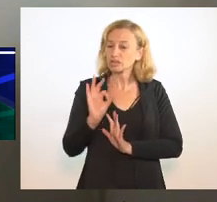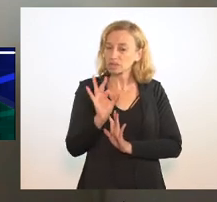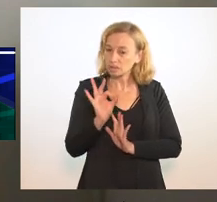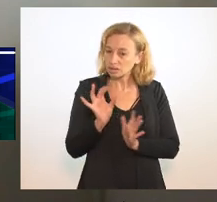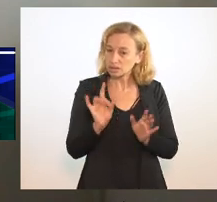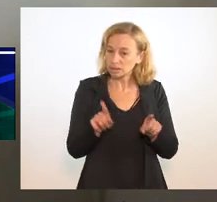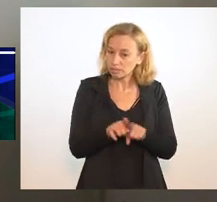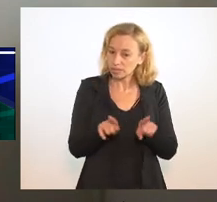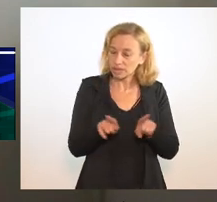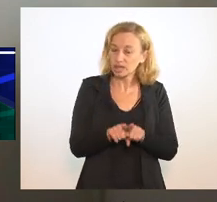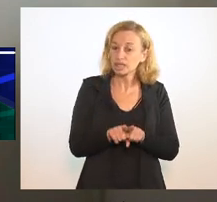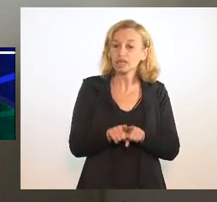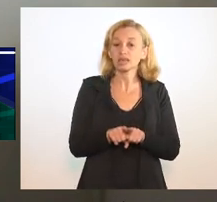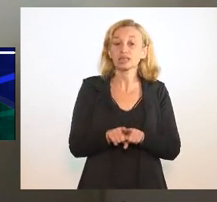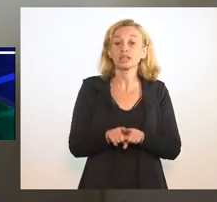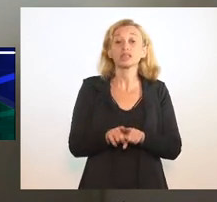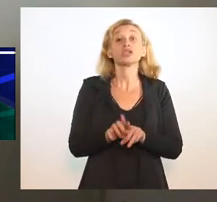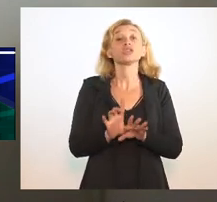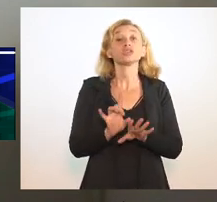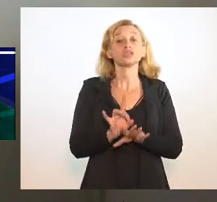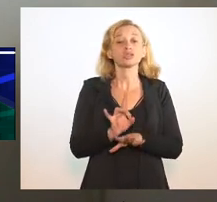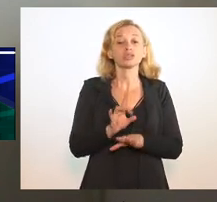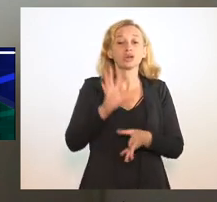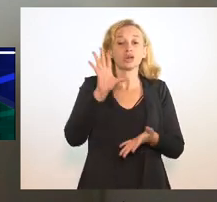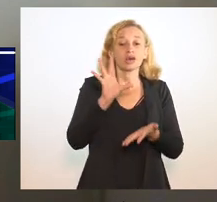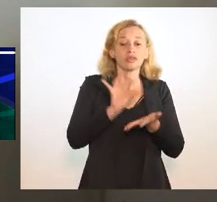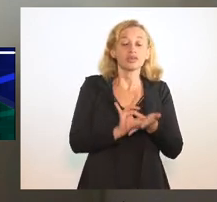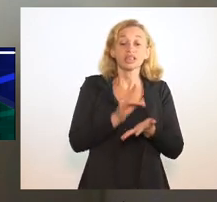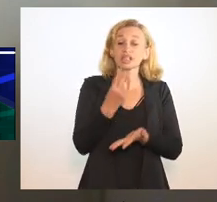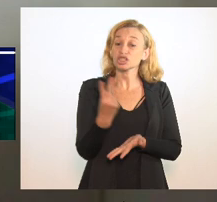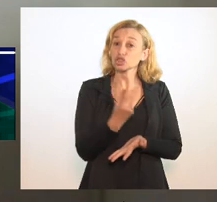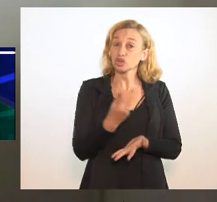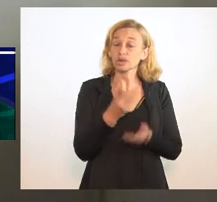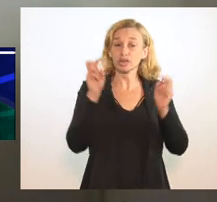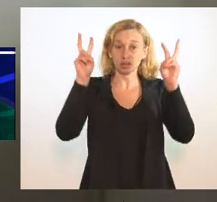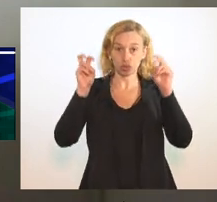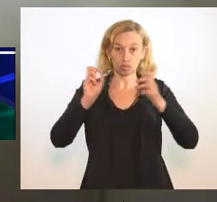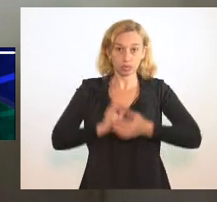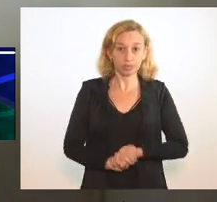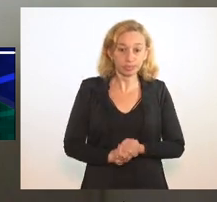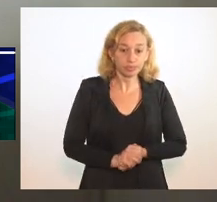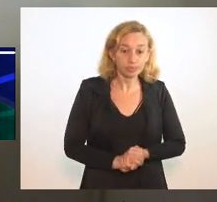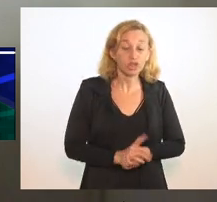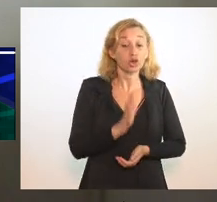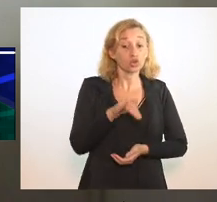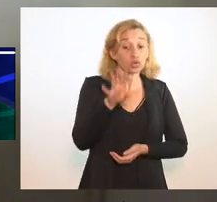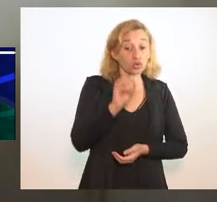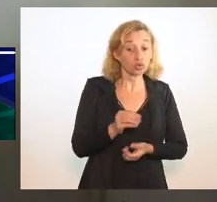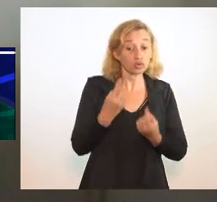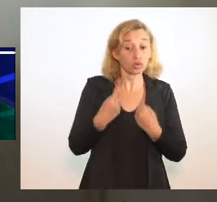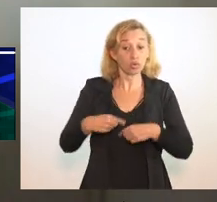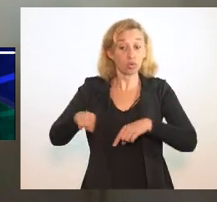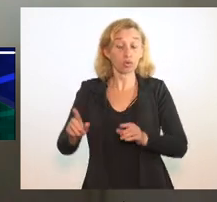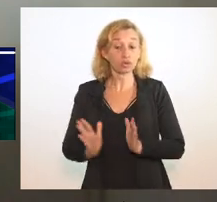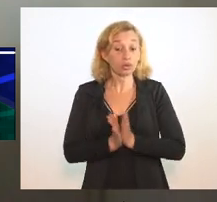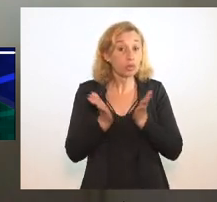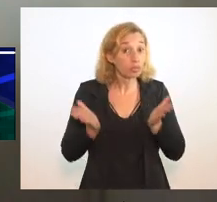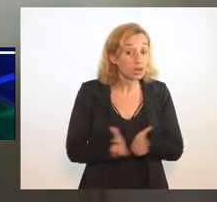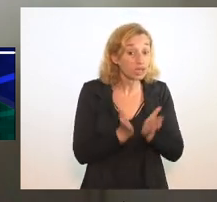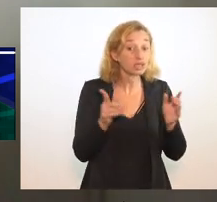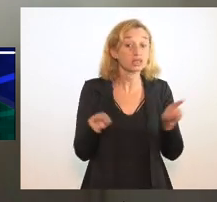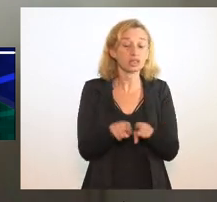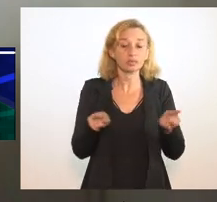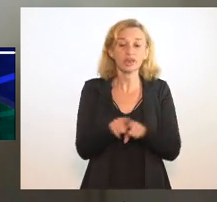e só se fixa nessas duas questões, do Fundo Estadual de Combate à Pobreza e